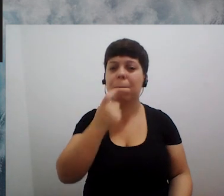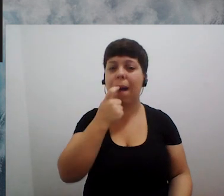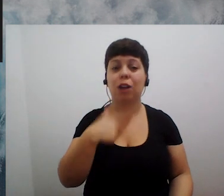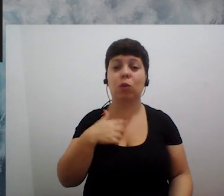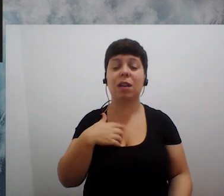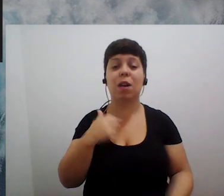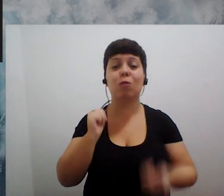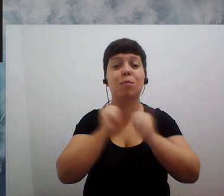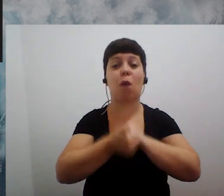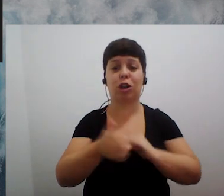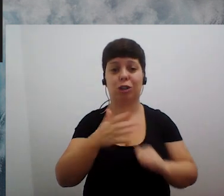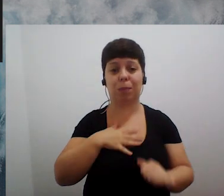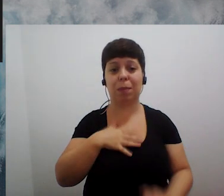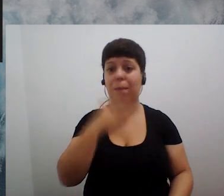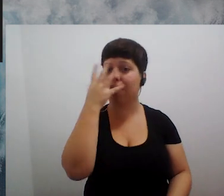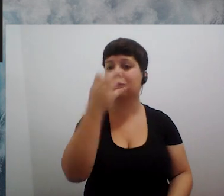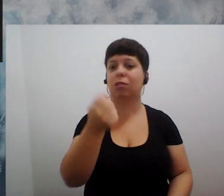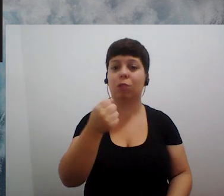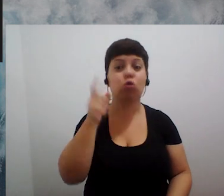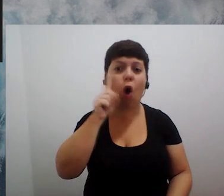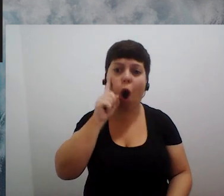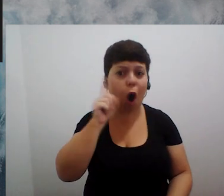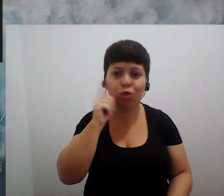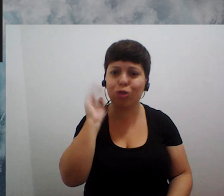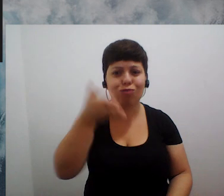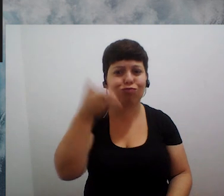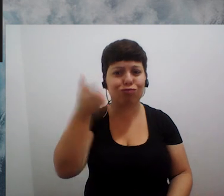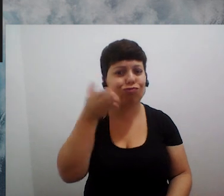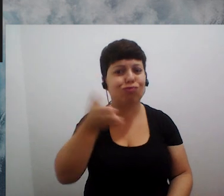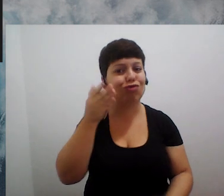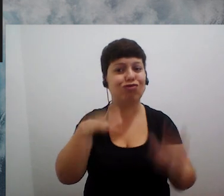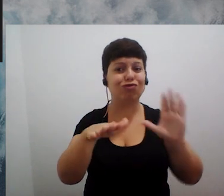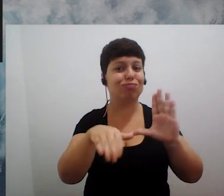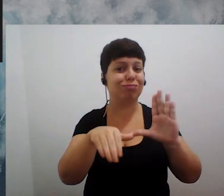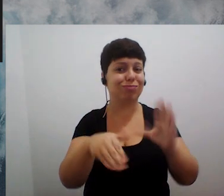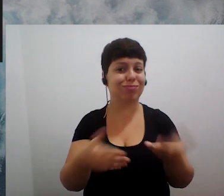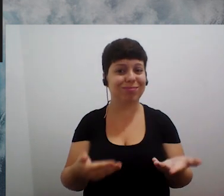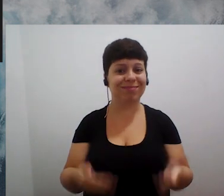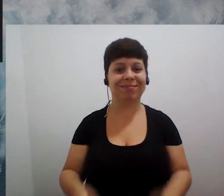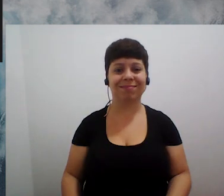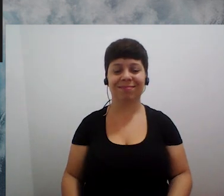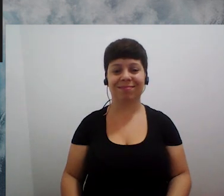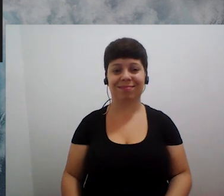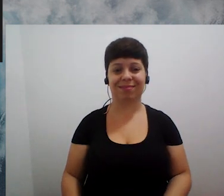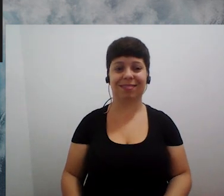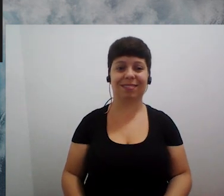tão perto, é um esporte para mim e virou uma paixão, né? Então, assim, eu